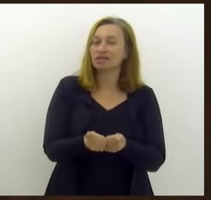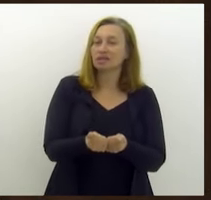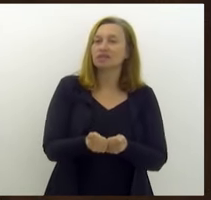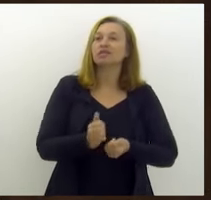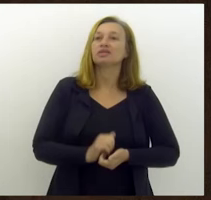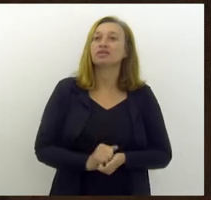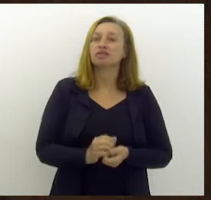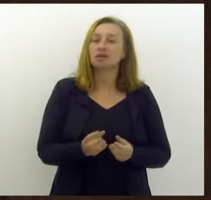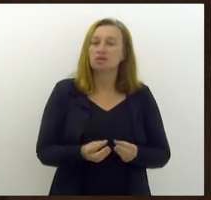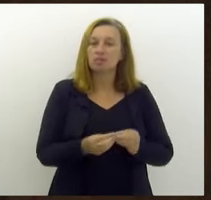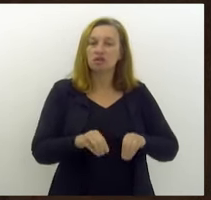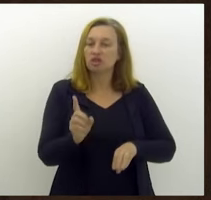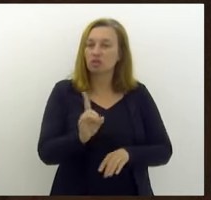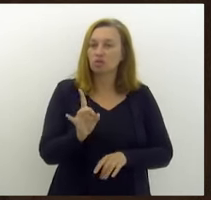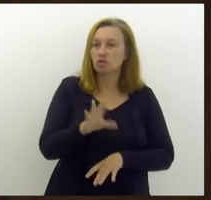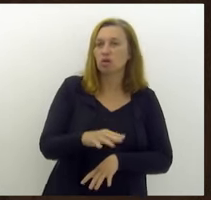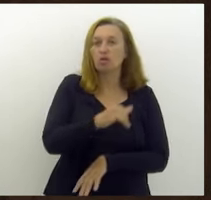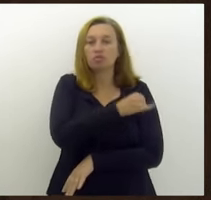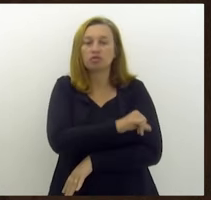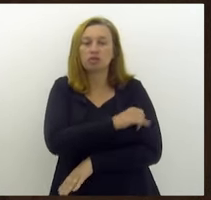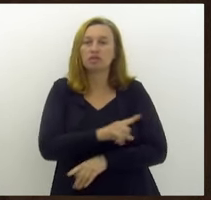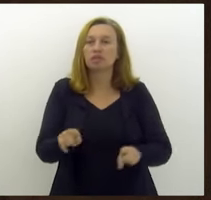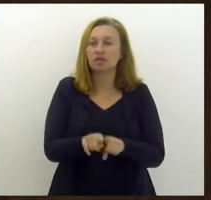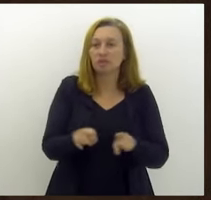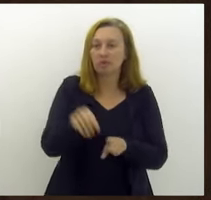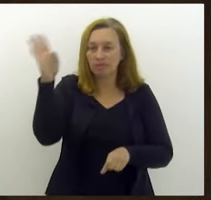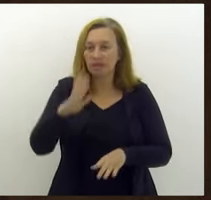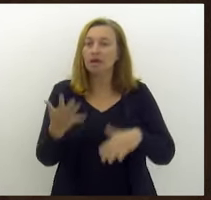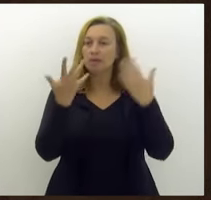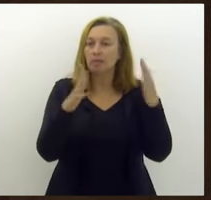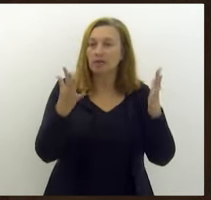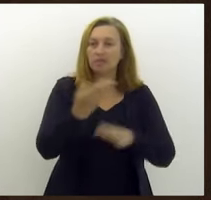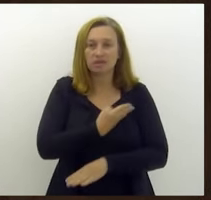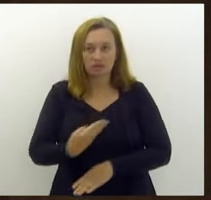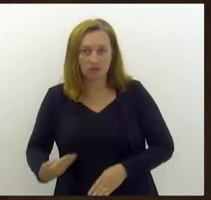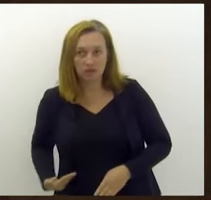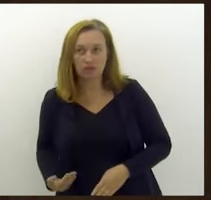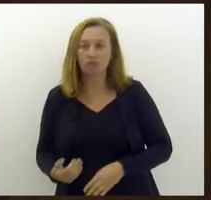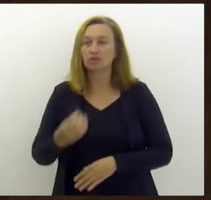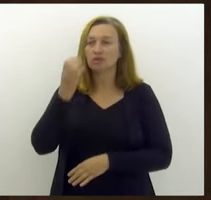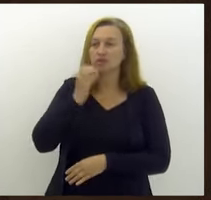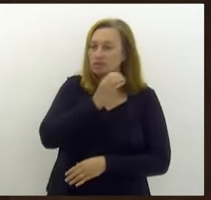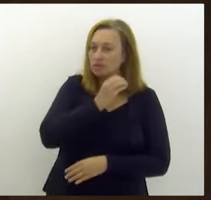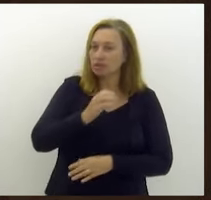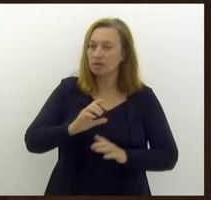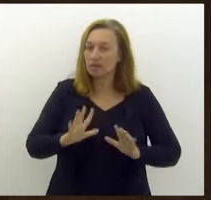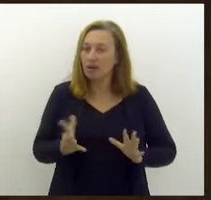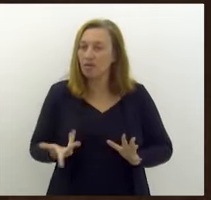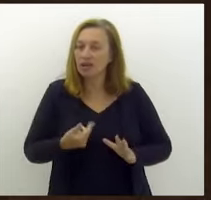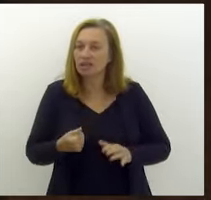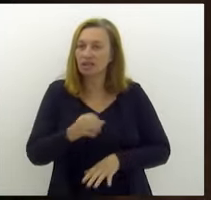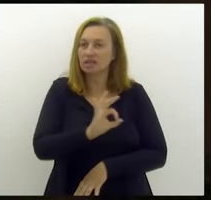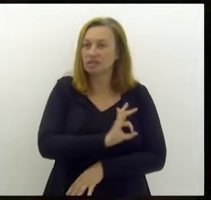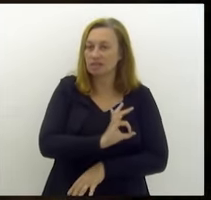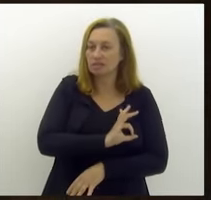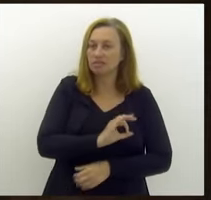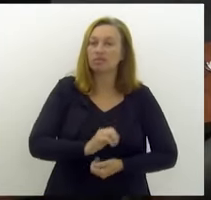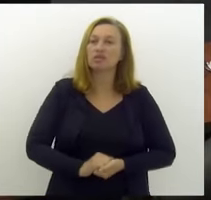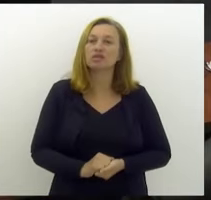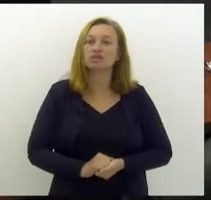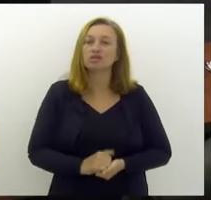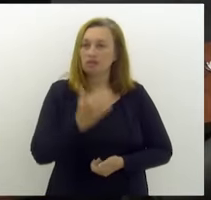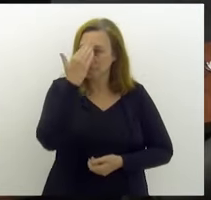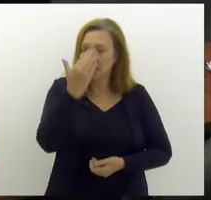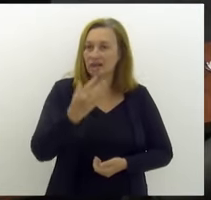que seria prejudicial não só pro Rio de Janeiro mas pro Brasil parabenizar o governador Cláudio Castro pela austeridade na política de segurança pública Obrigado Presidente